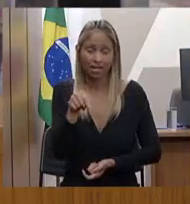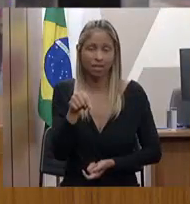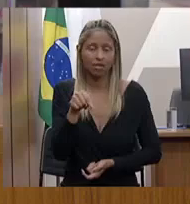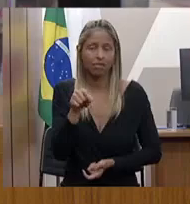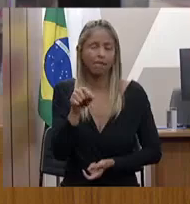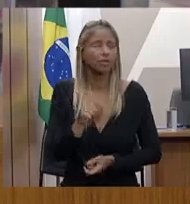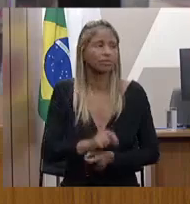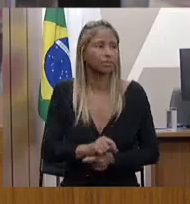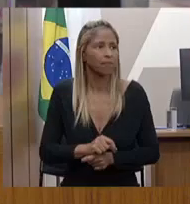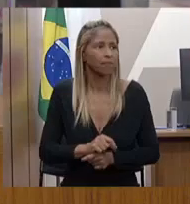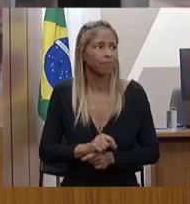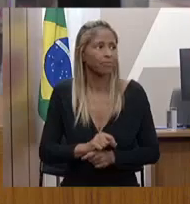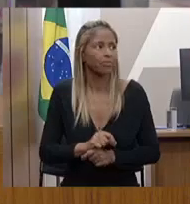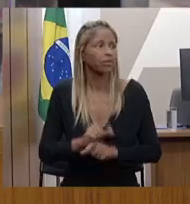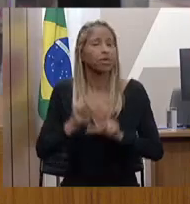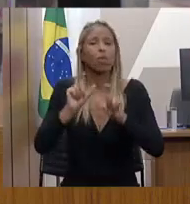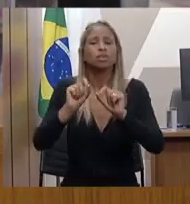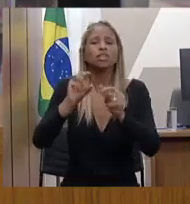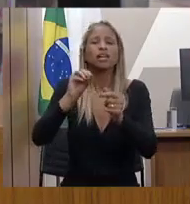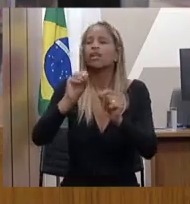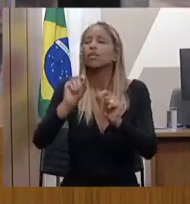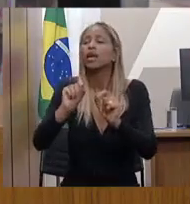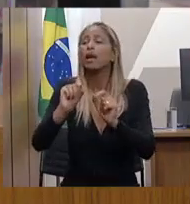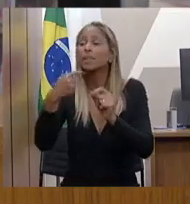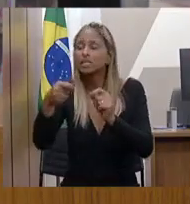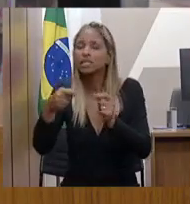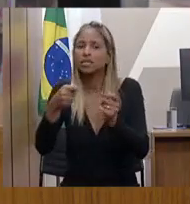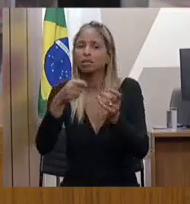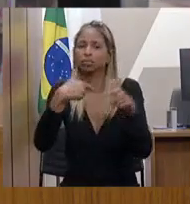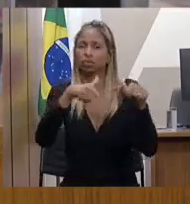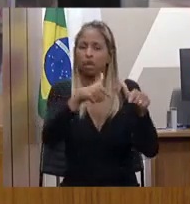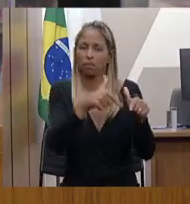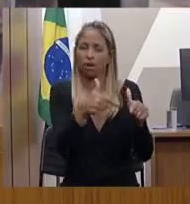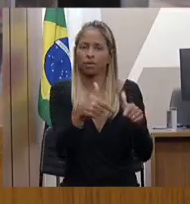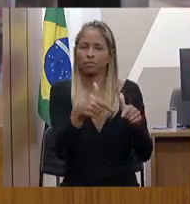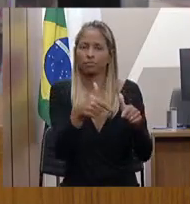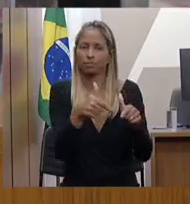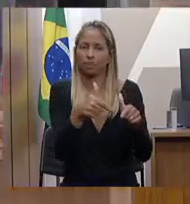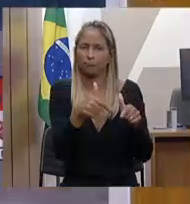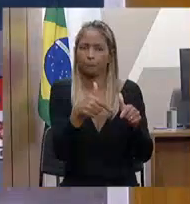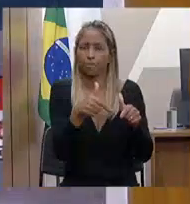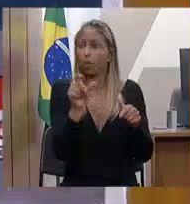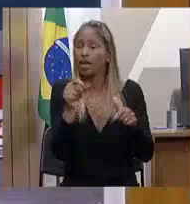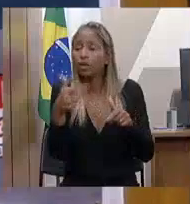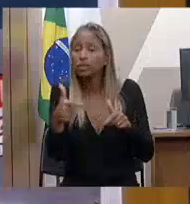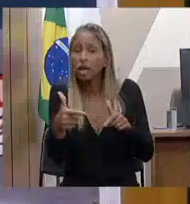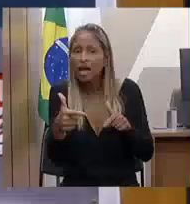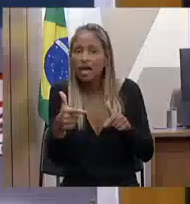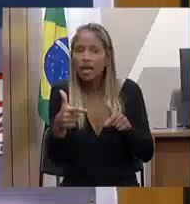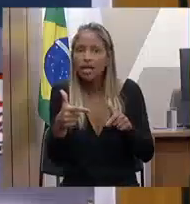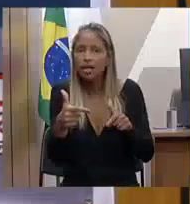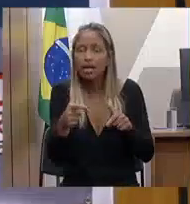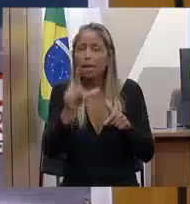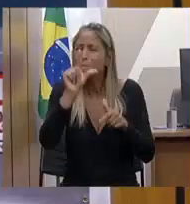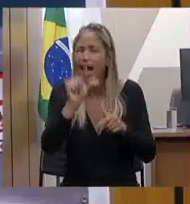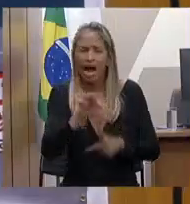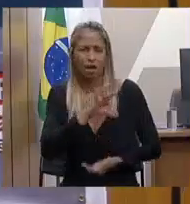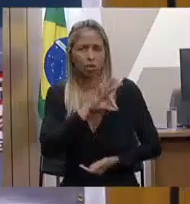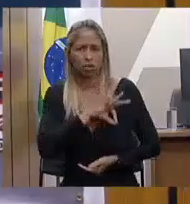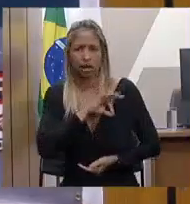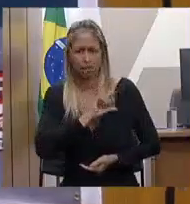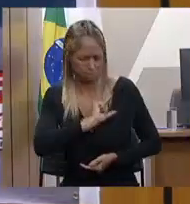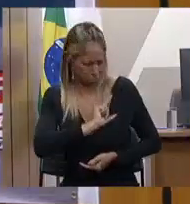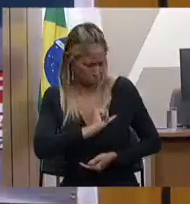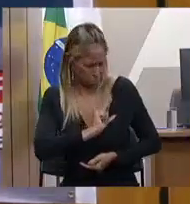questão a instabilidade do Emprego A instabilidade é baixas recomendações